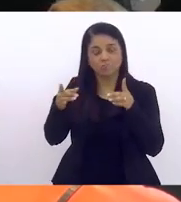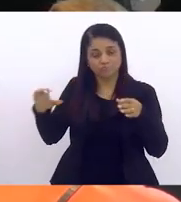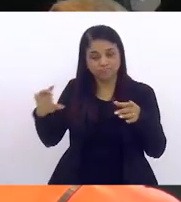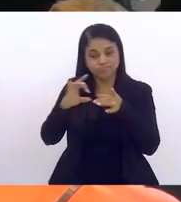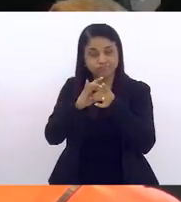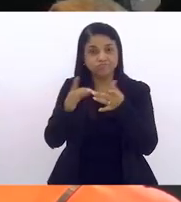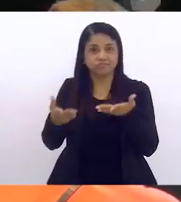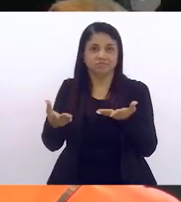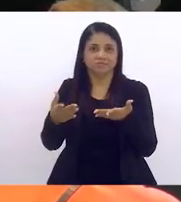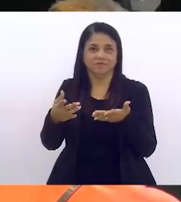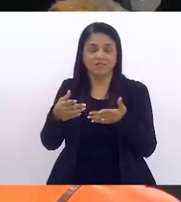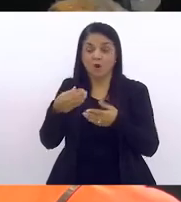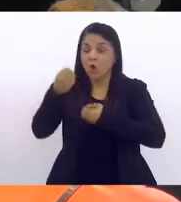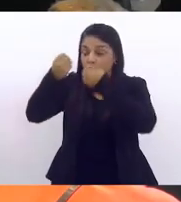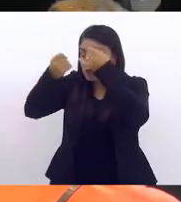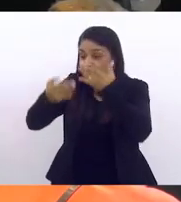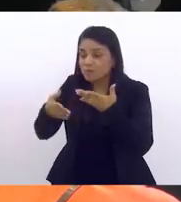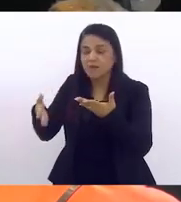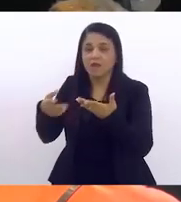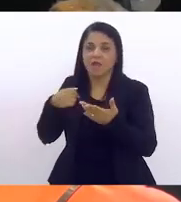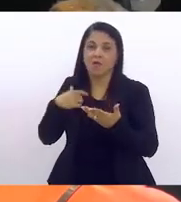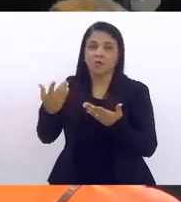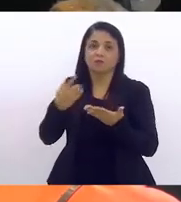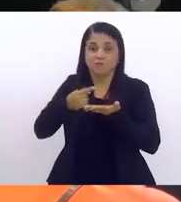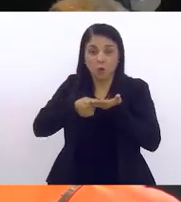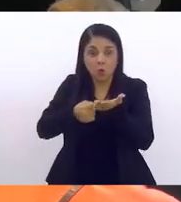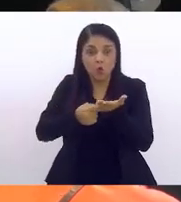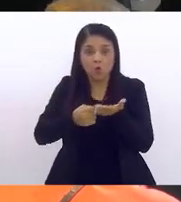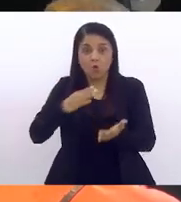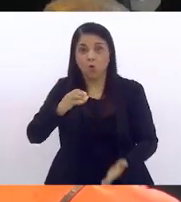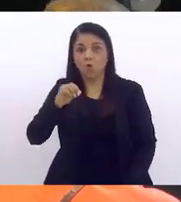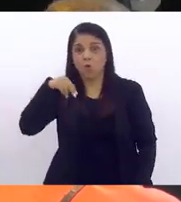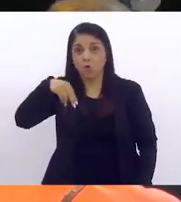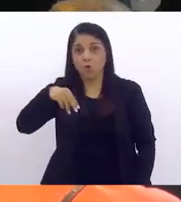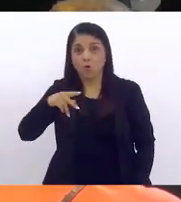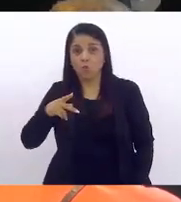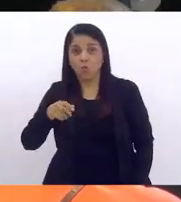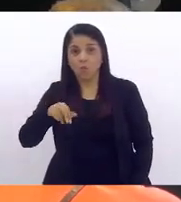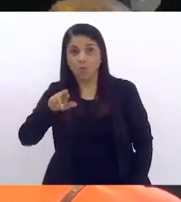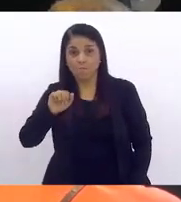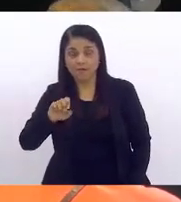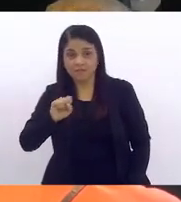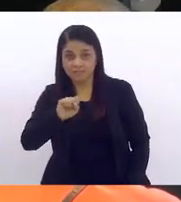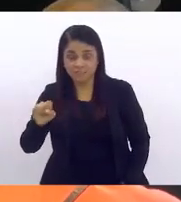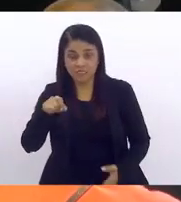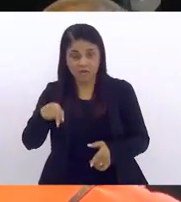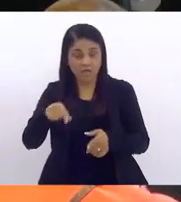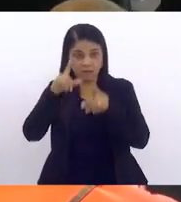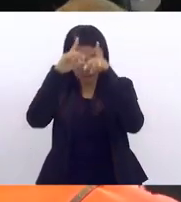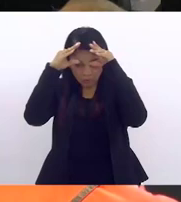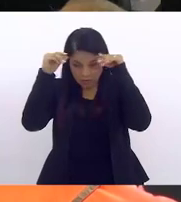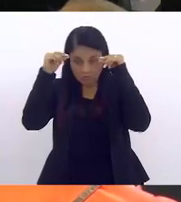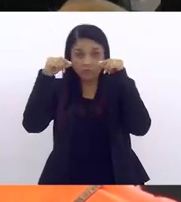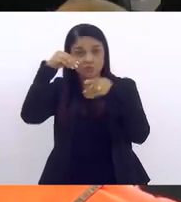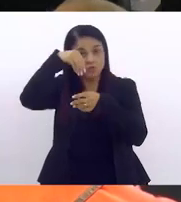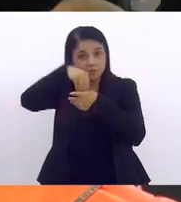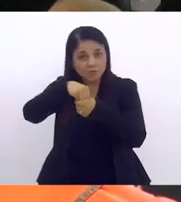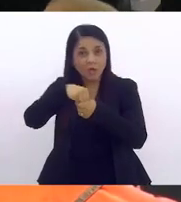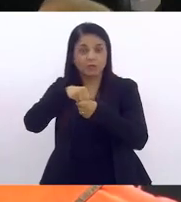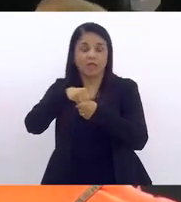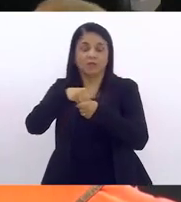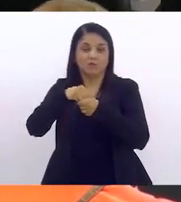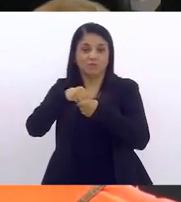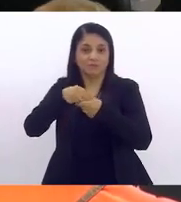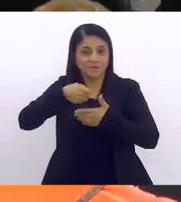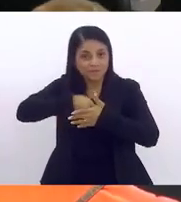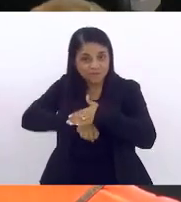cúmplice lá, eu adorei, porque era tudo que eu queria, era um cúmplice naquela maternidade. E aí, quando